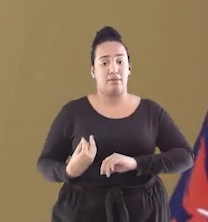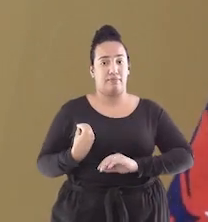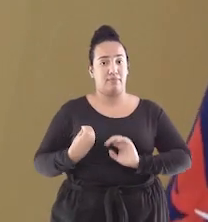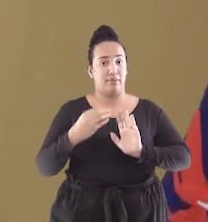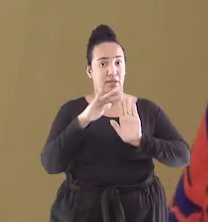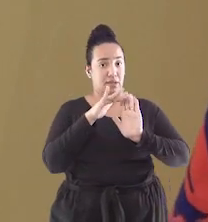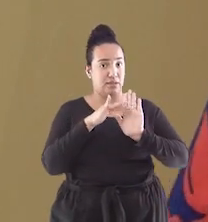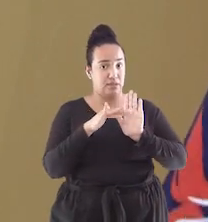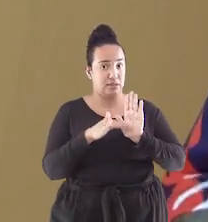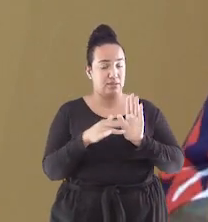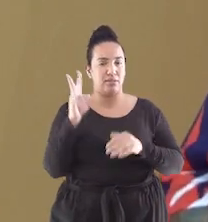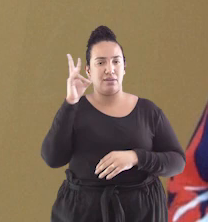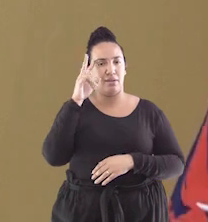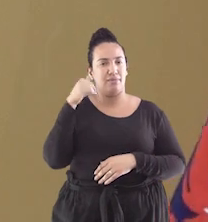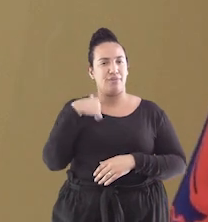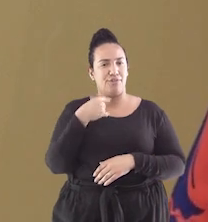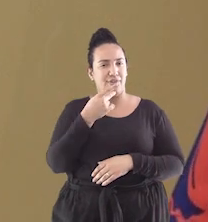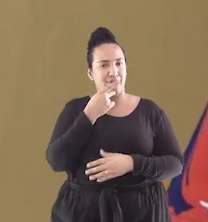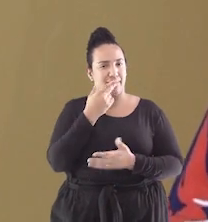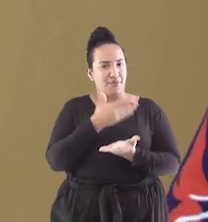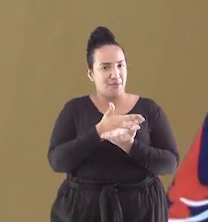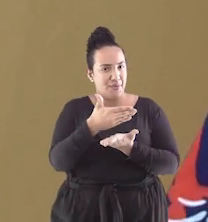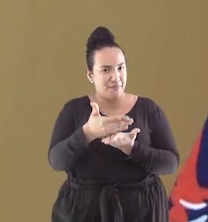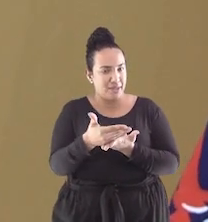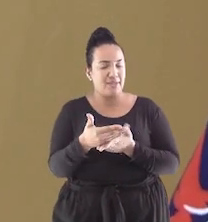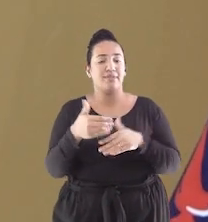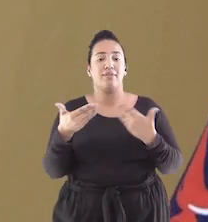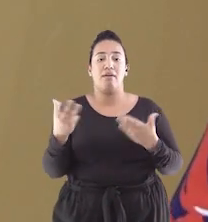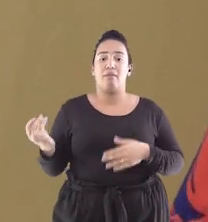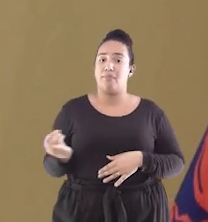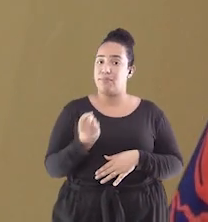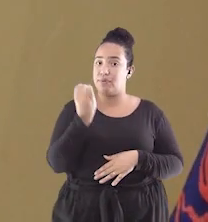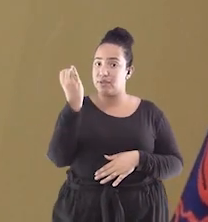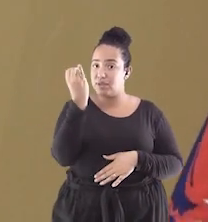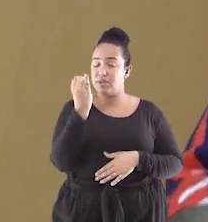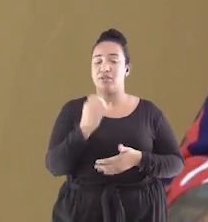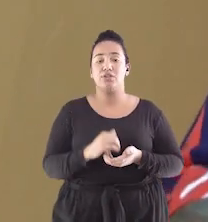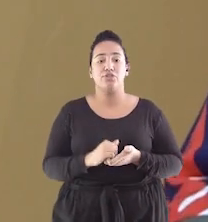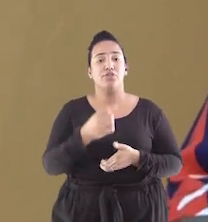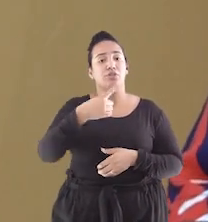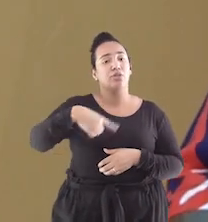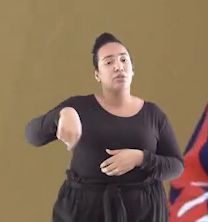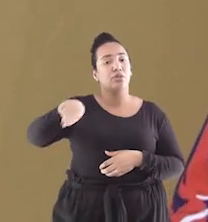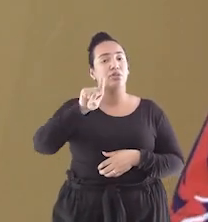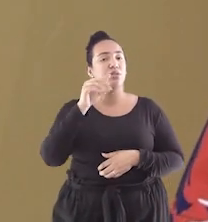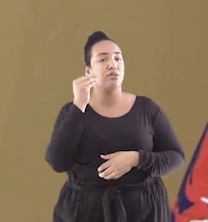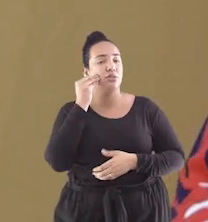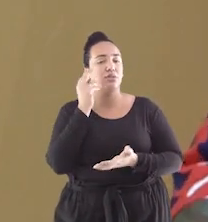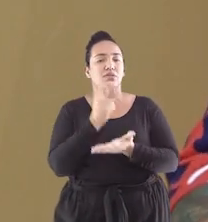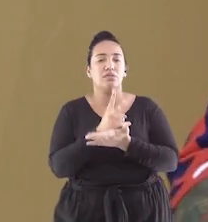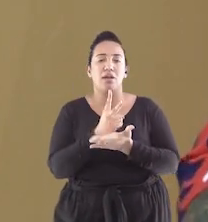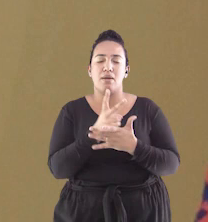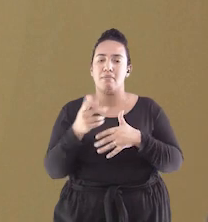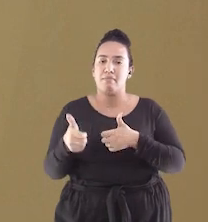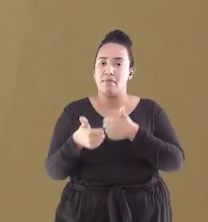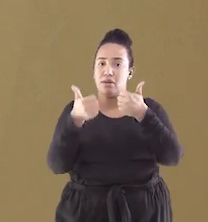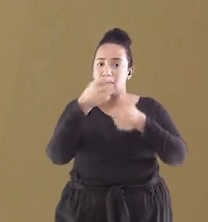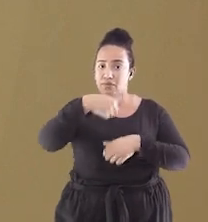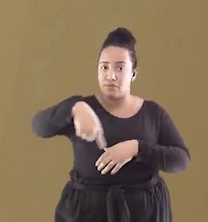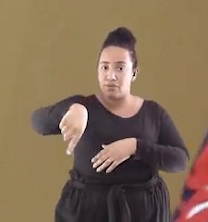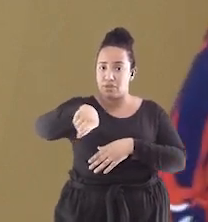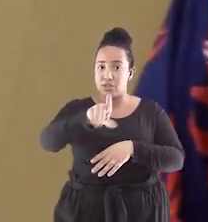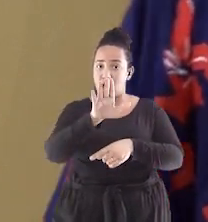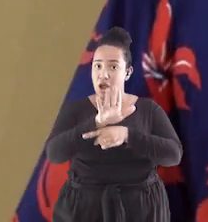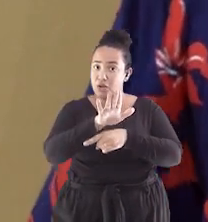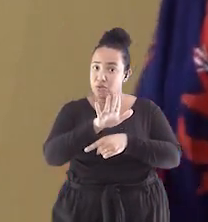de chamada. Como disse no início do programa, é muito importante para nós. Estamos sempre tentando melhorar e com a ajuda de vocês nós